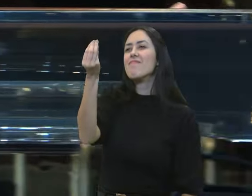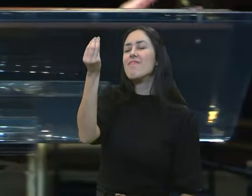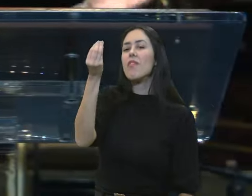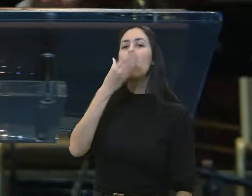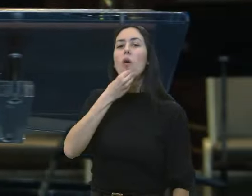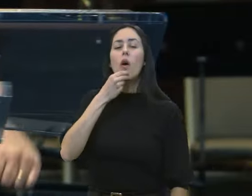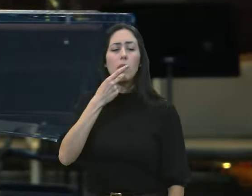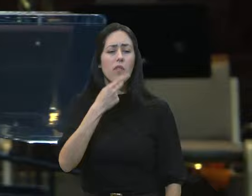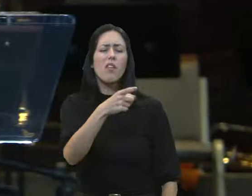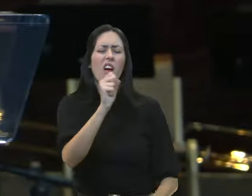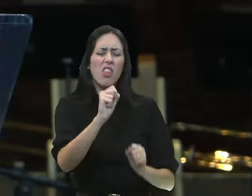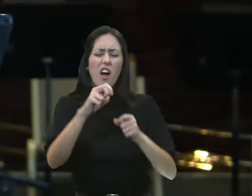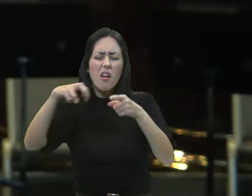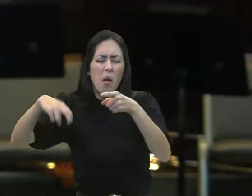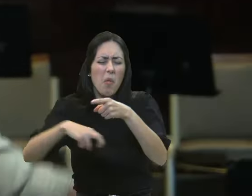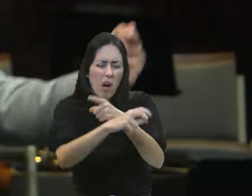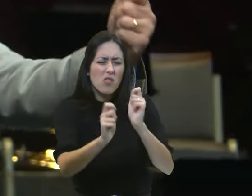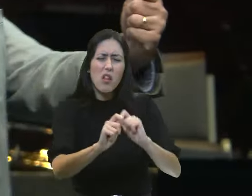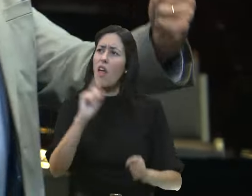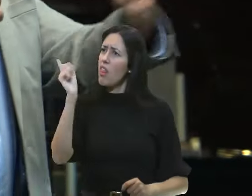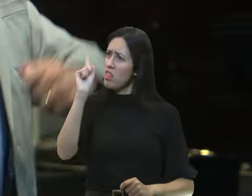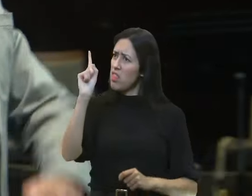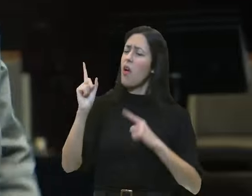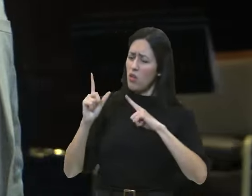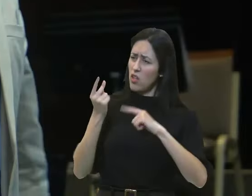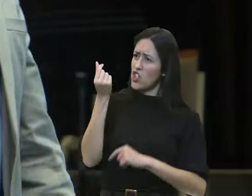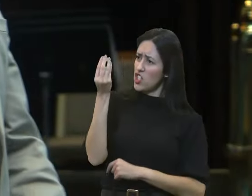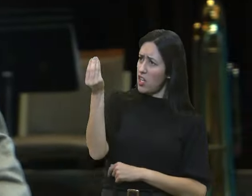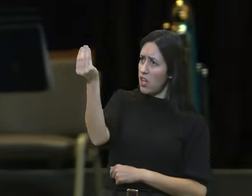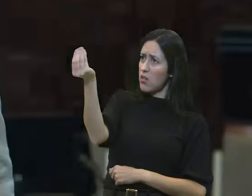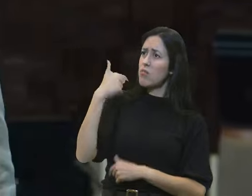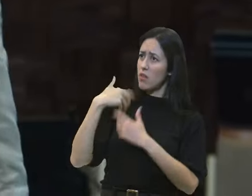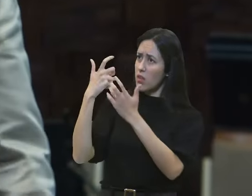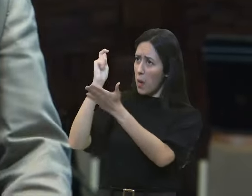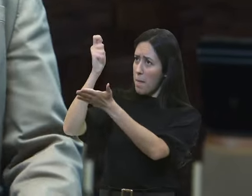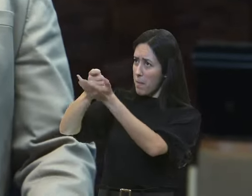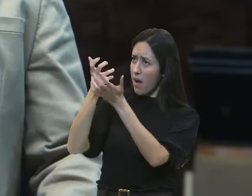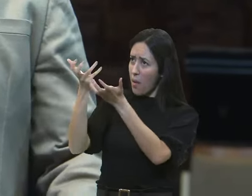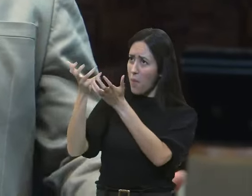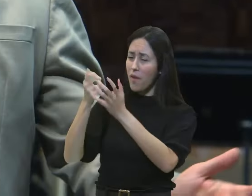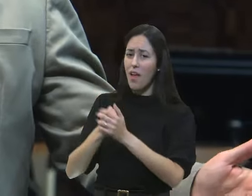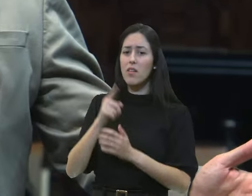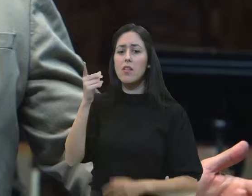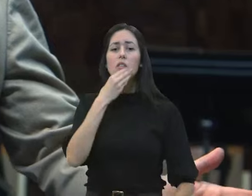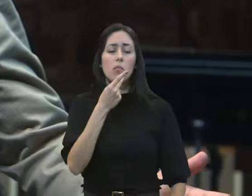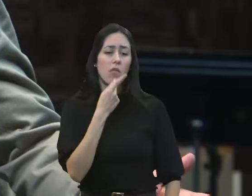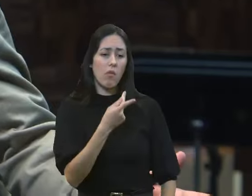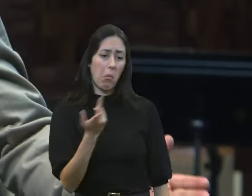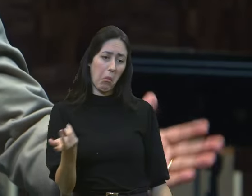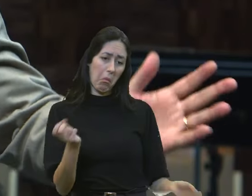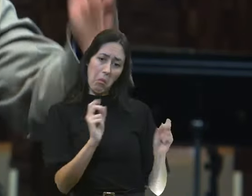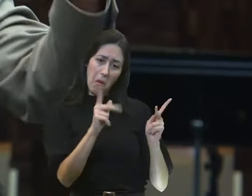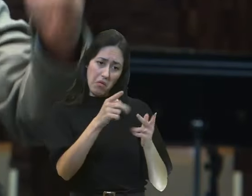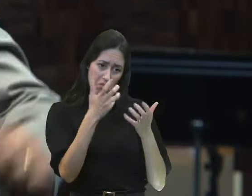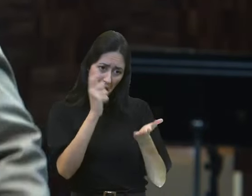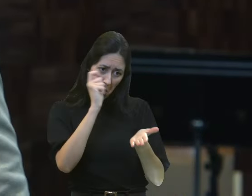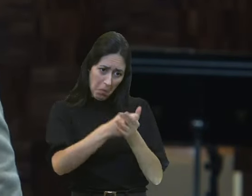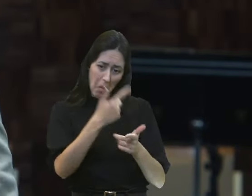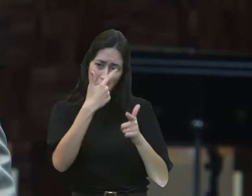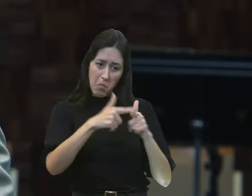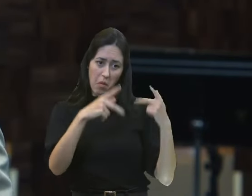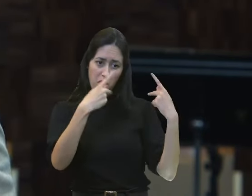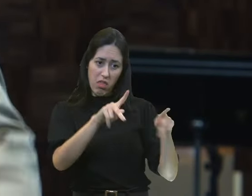passa por baixo. Eu falei: não, eu tenho dinheiro, eu posso pagar. E ele falou: tá bom, meu filho, se você quer pagar, paga, o problema é